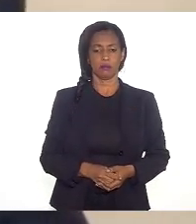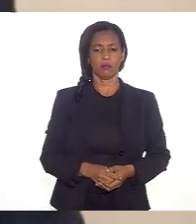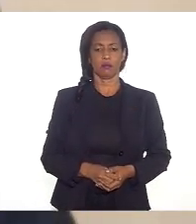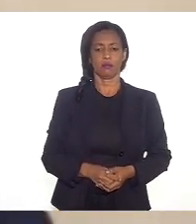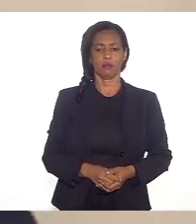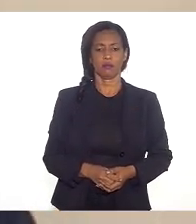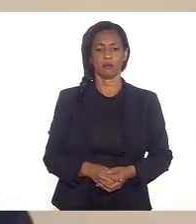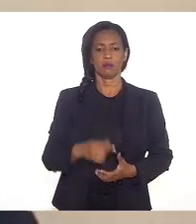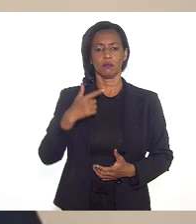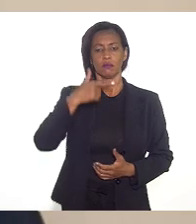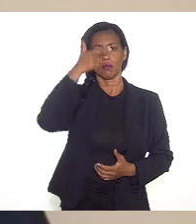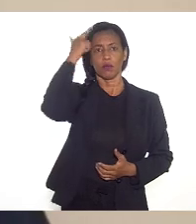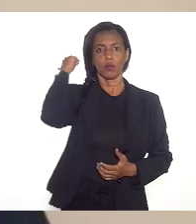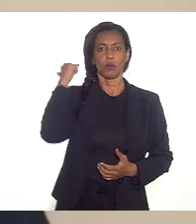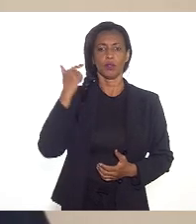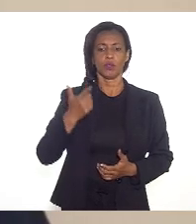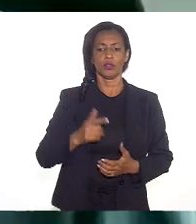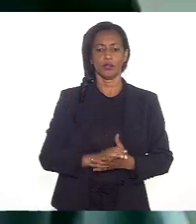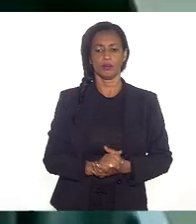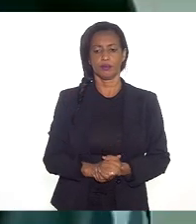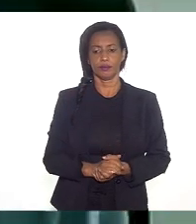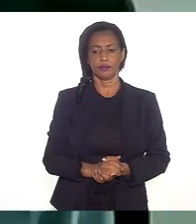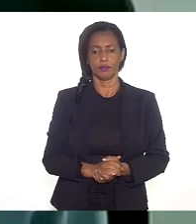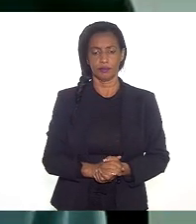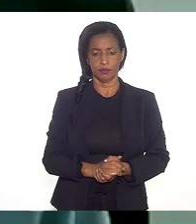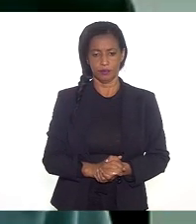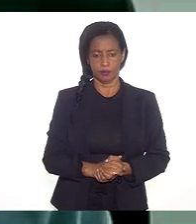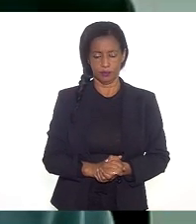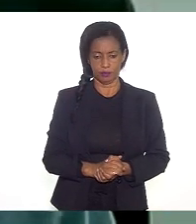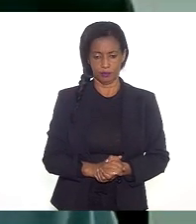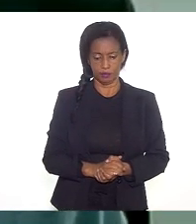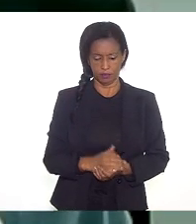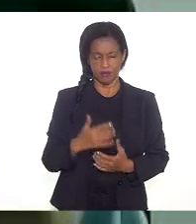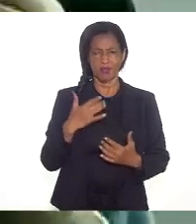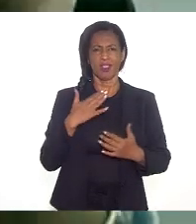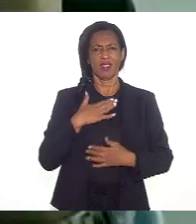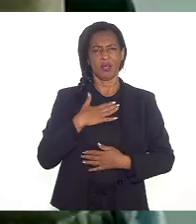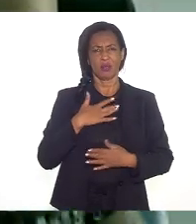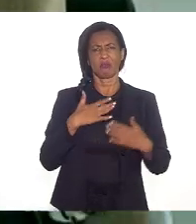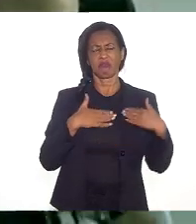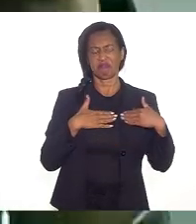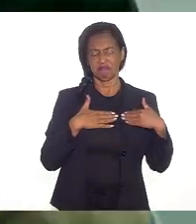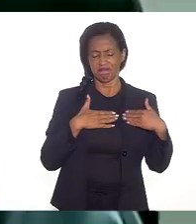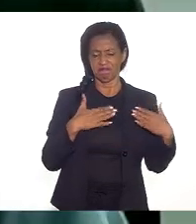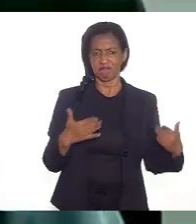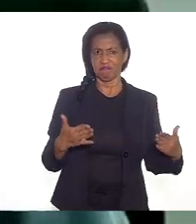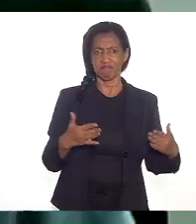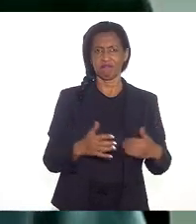Tá, Luiz Paulo. Senhor presidente, eu me solidarizo